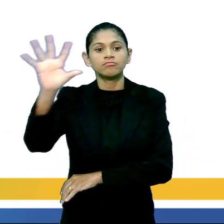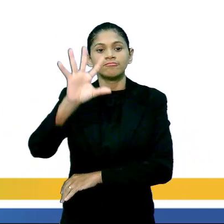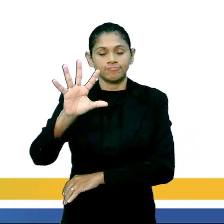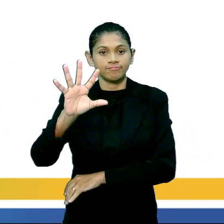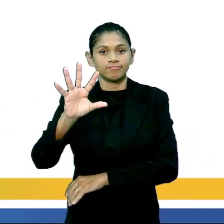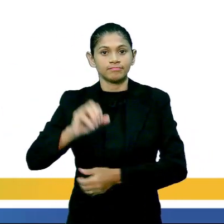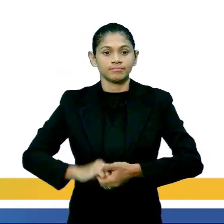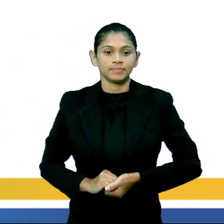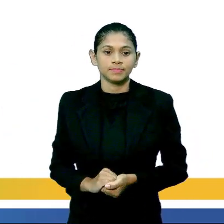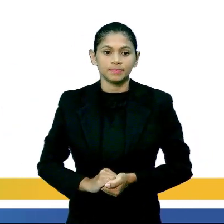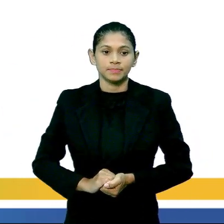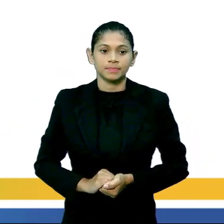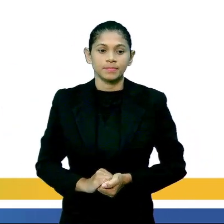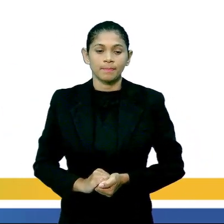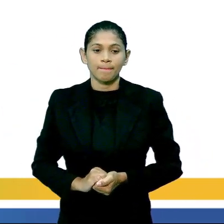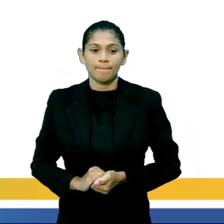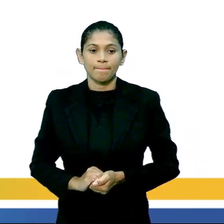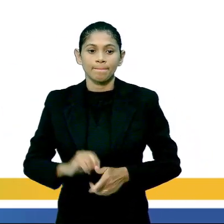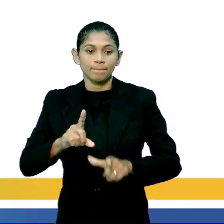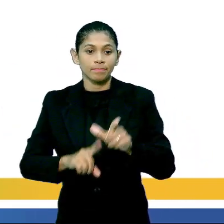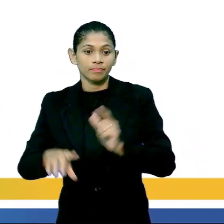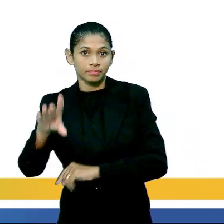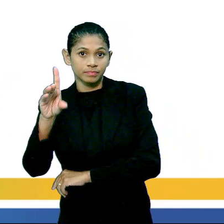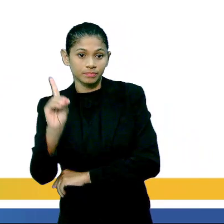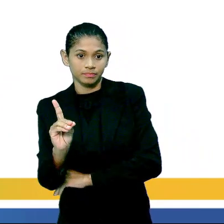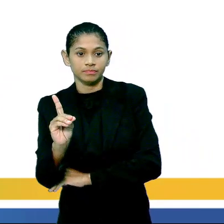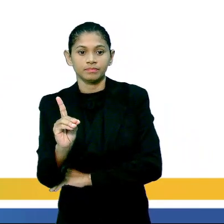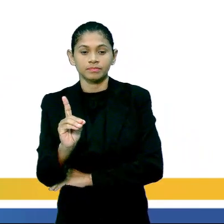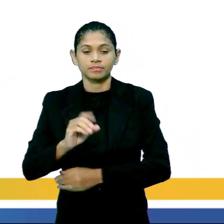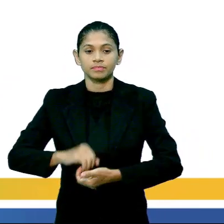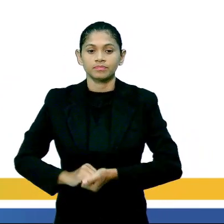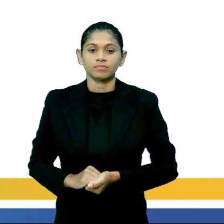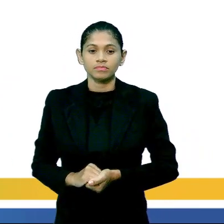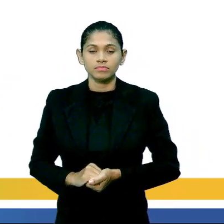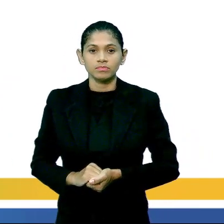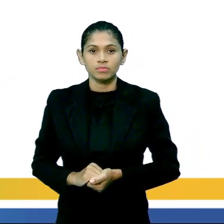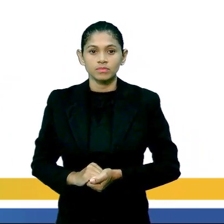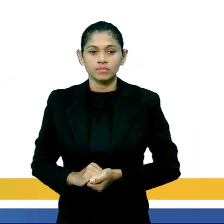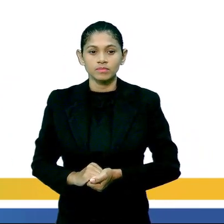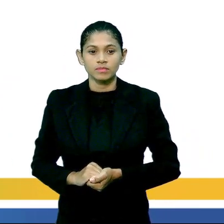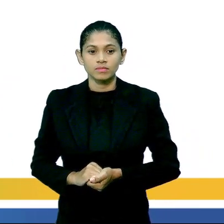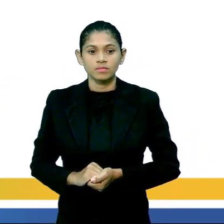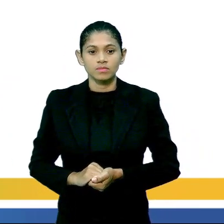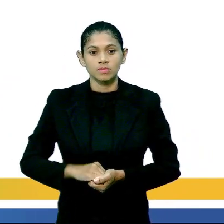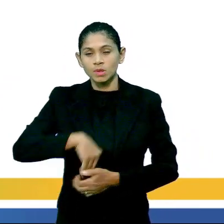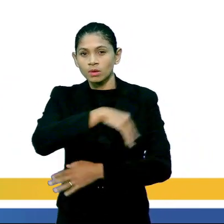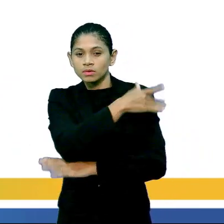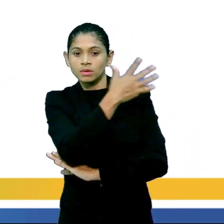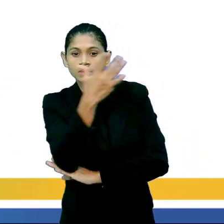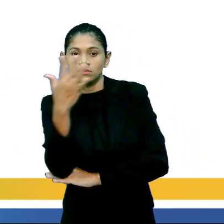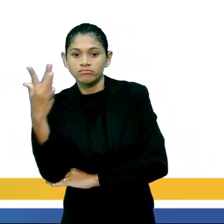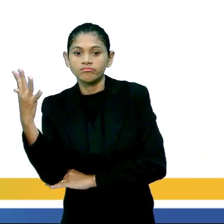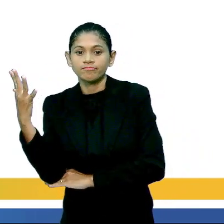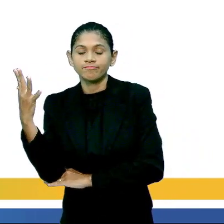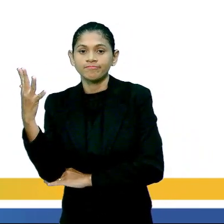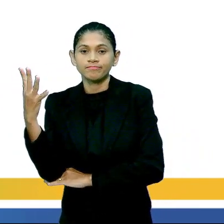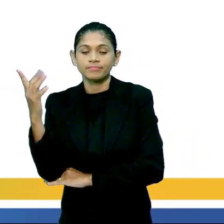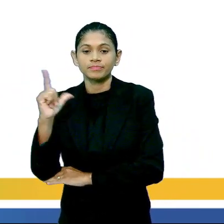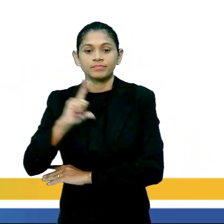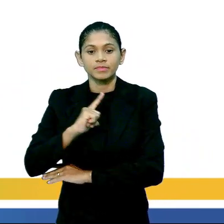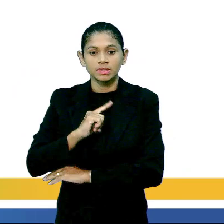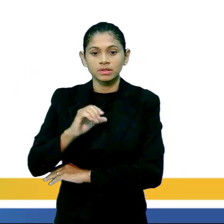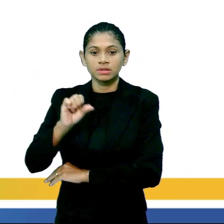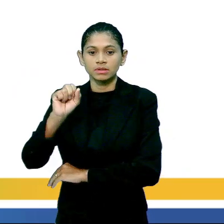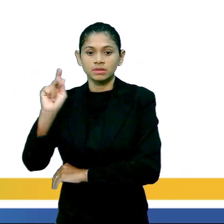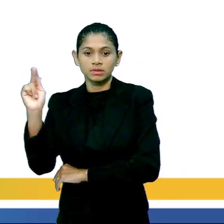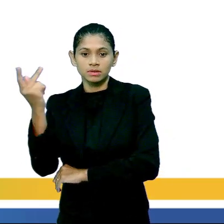faz parte da produção dele. Letra D, personificação da natureza, e aí também